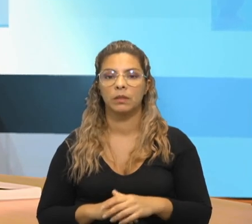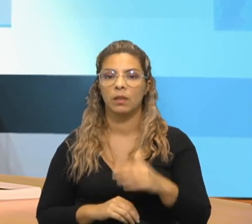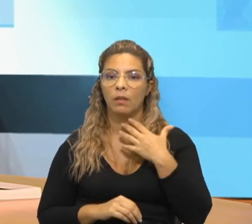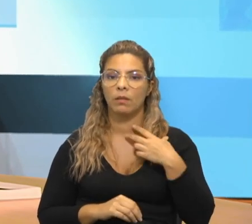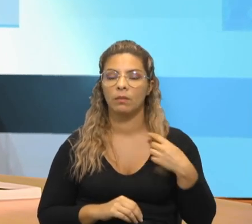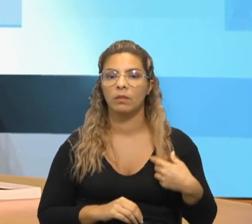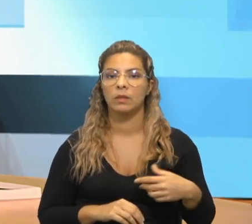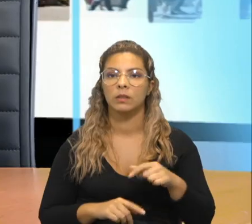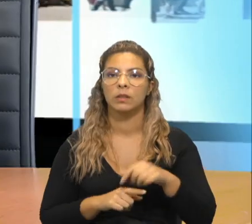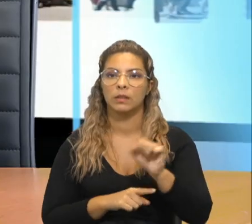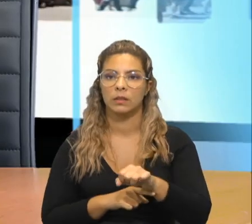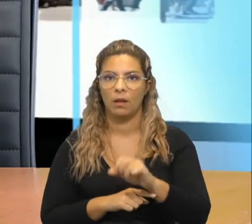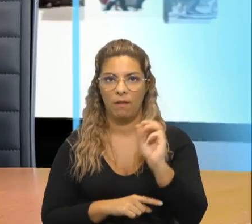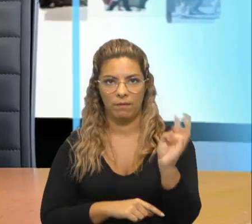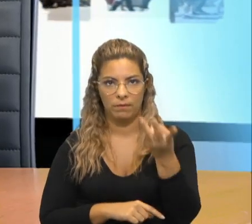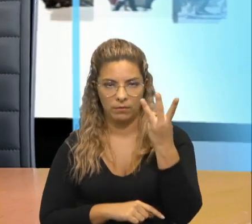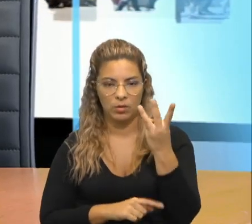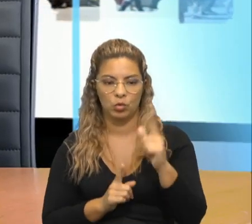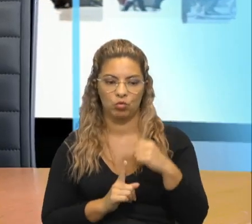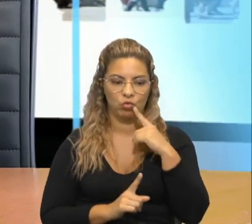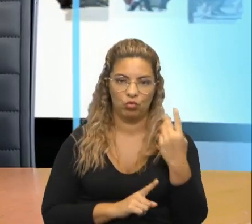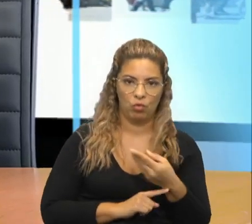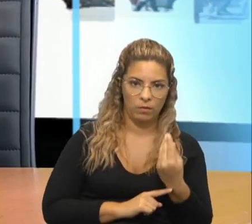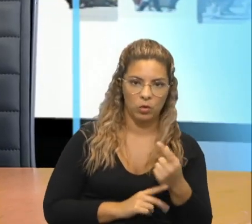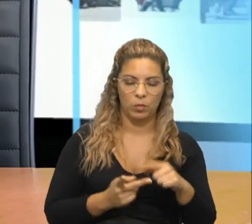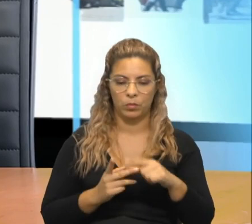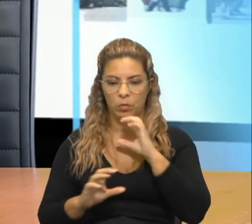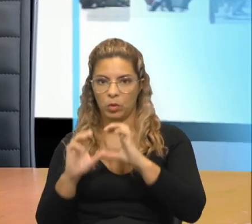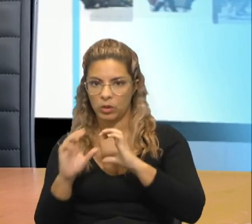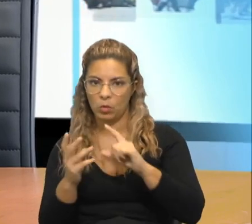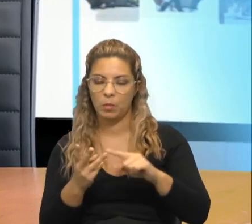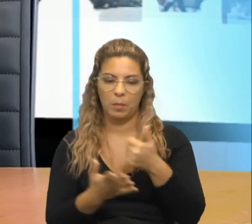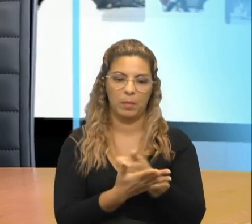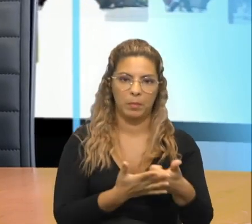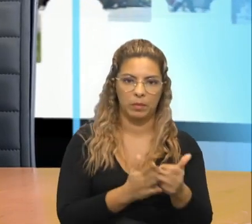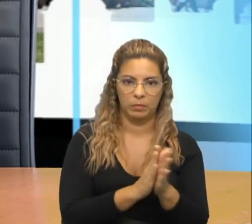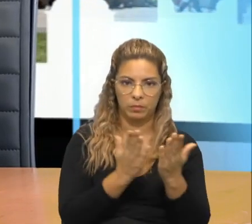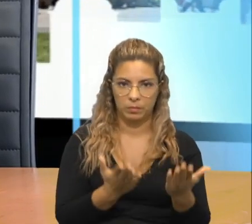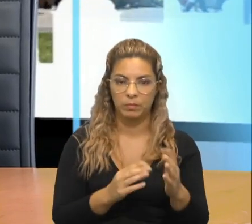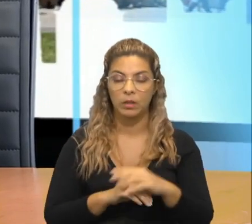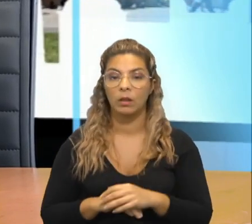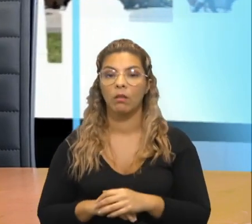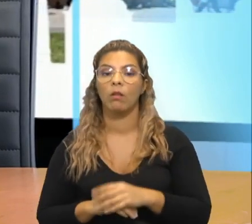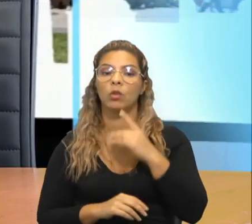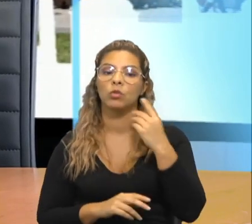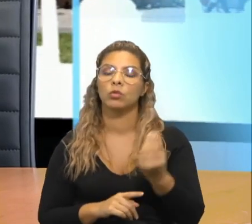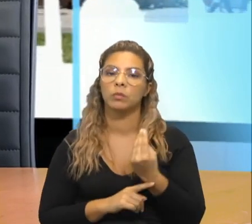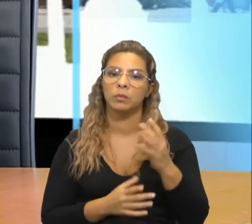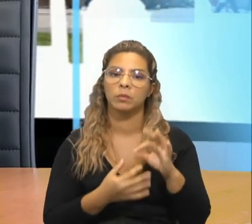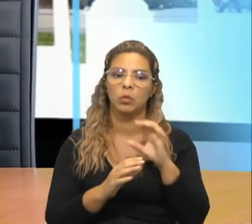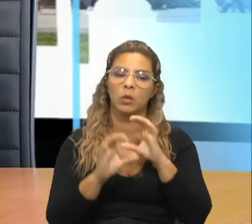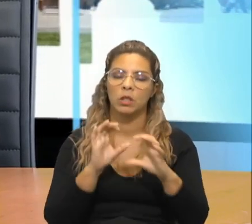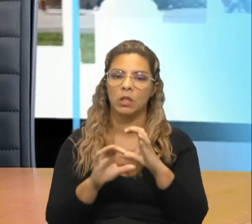Lisboa. 3 aspectos: a juventude, comunicação e Bíblia. A juventude a nível da formação, também por meio